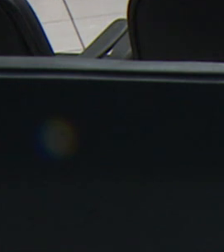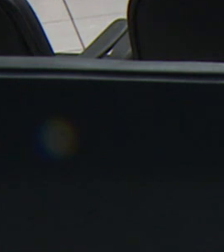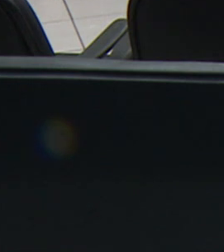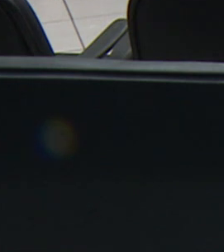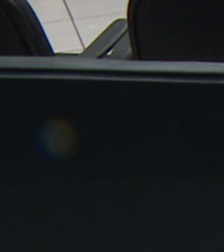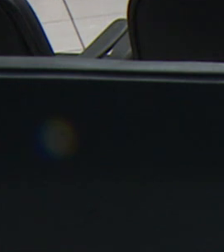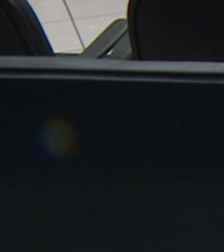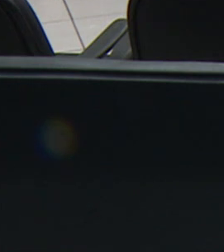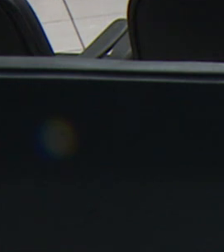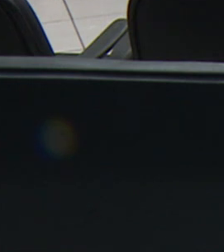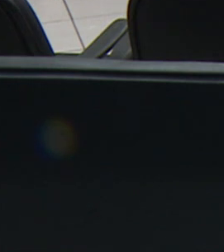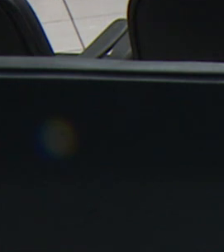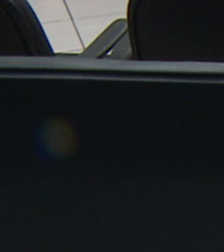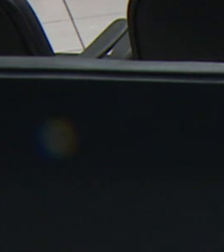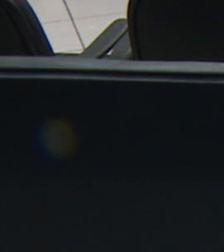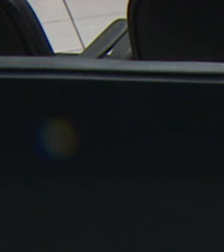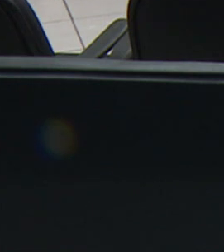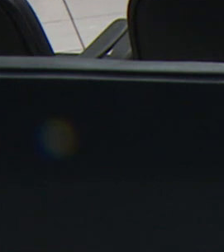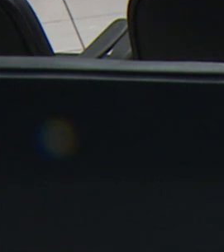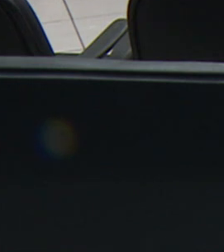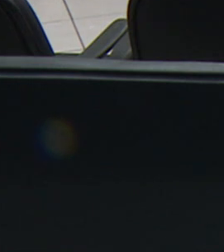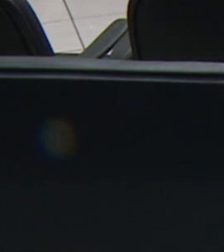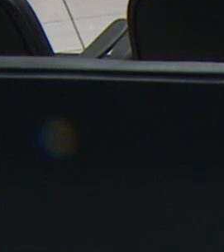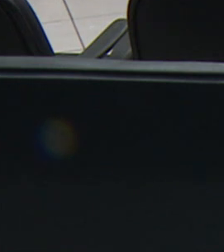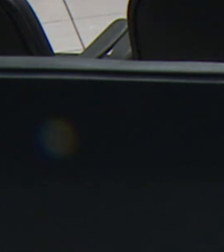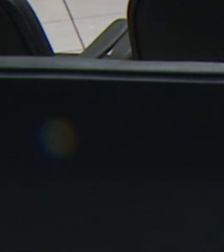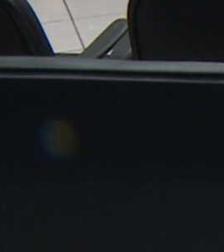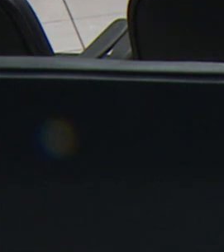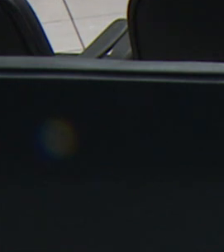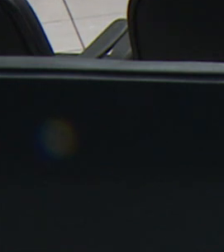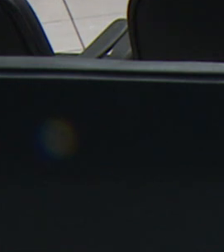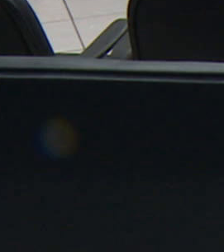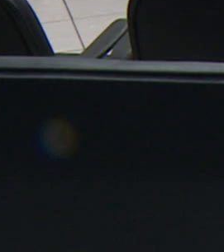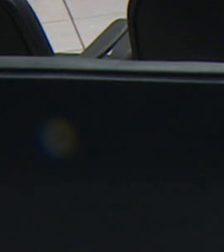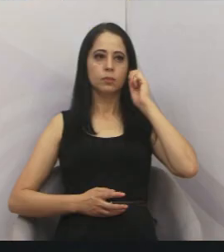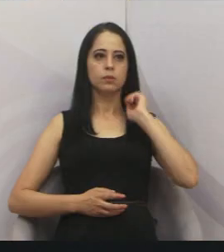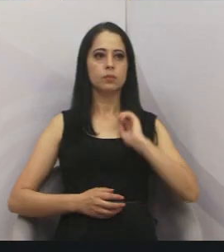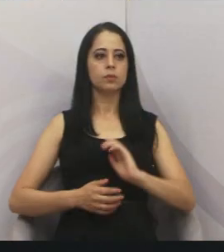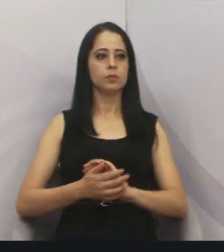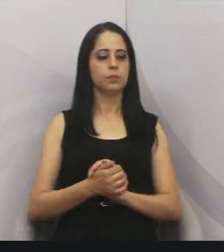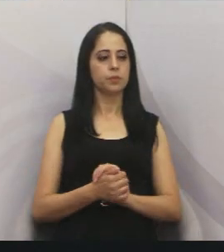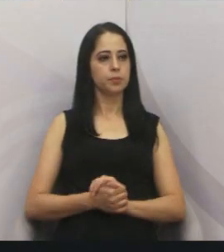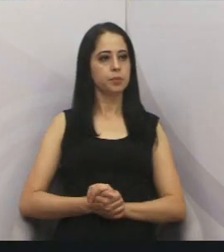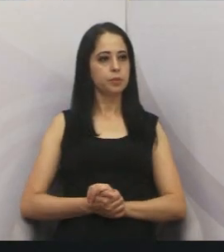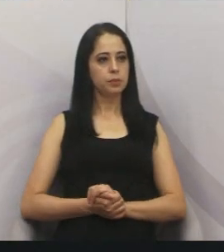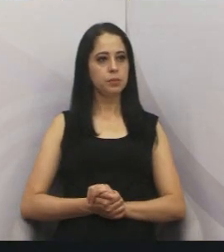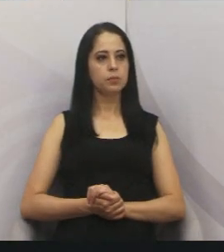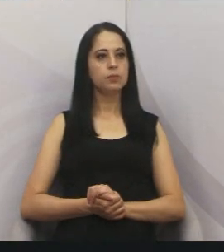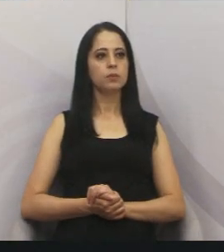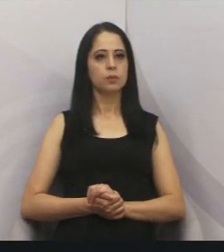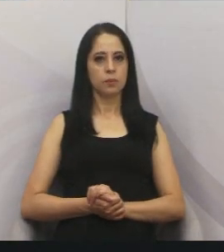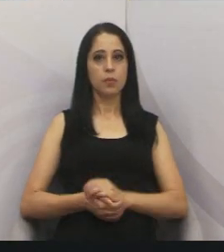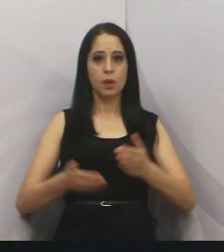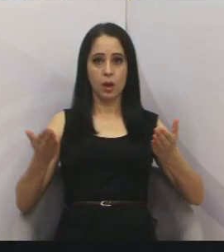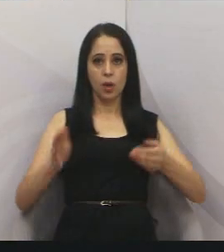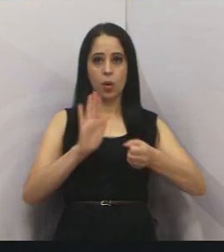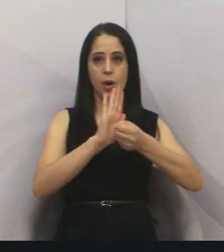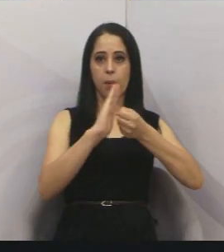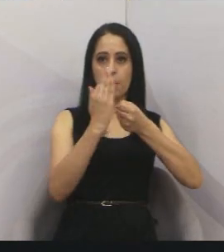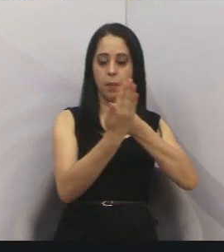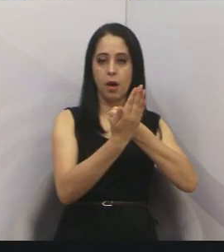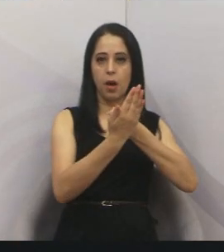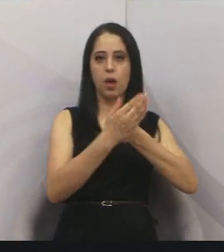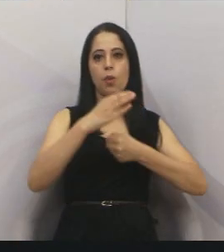Tá bom, mais fácil. Então, vamos continuar. Ó, vamos passando, então, para os votos do bairro Jardim